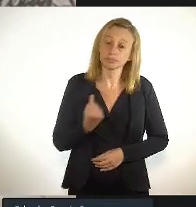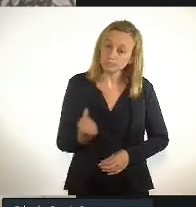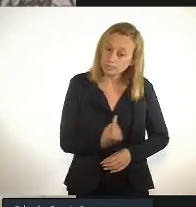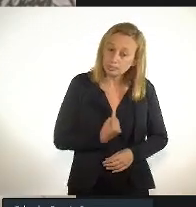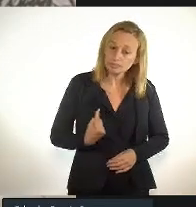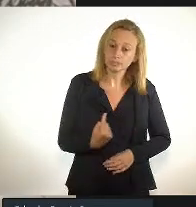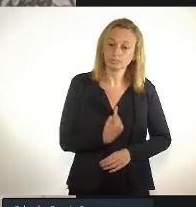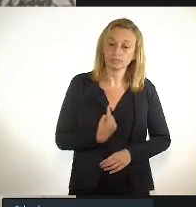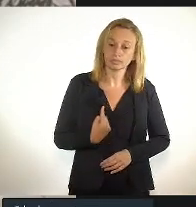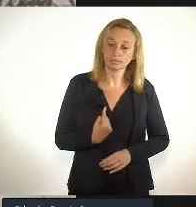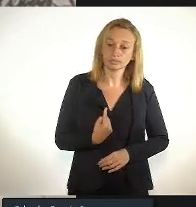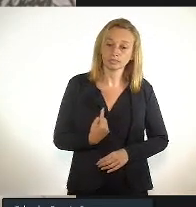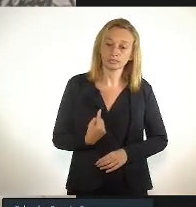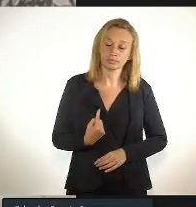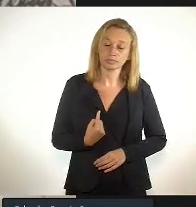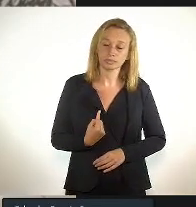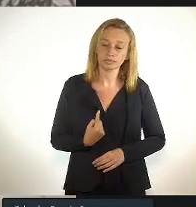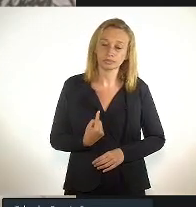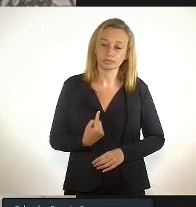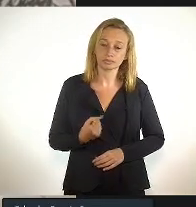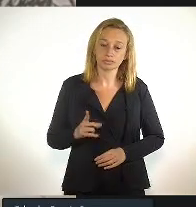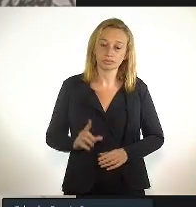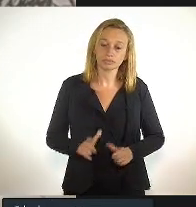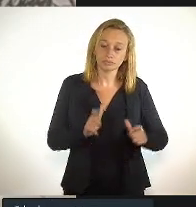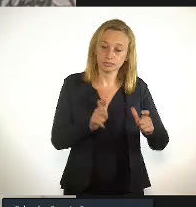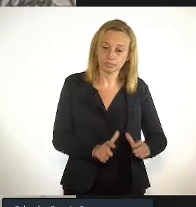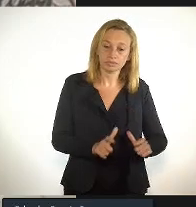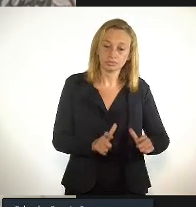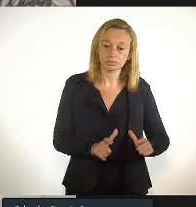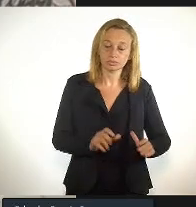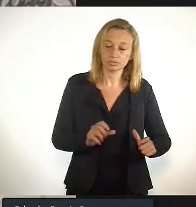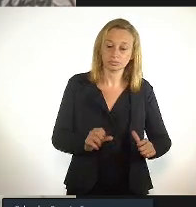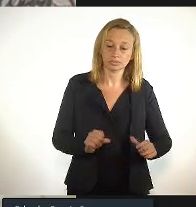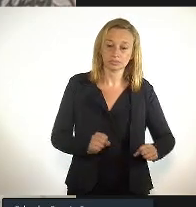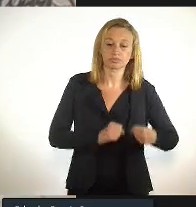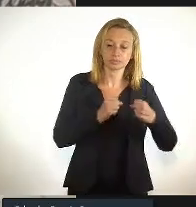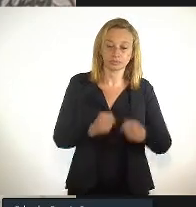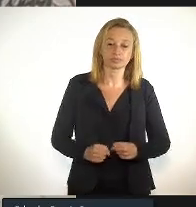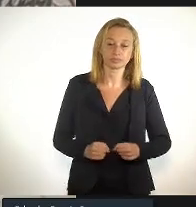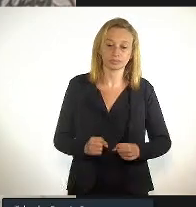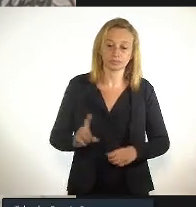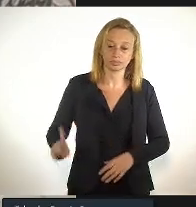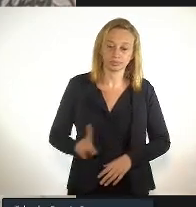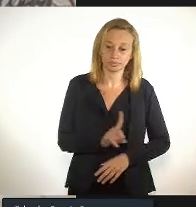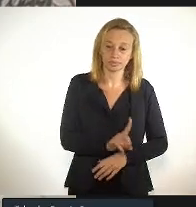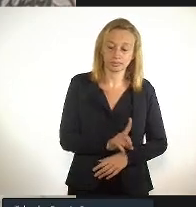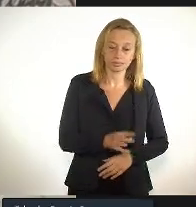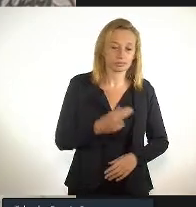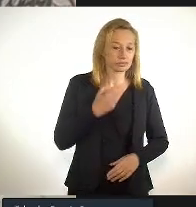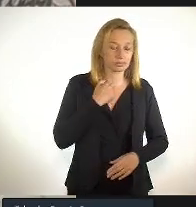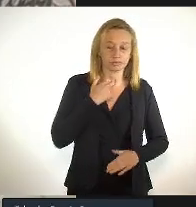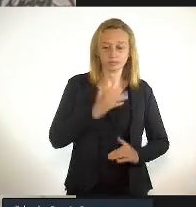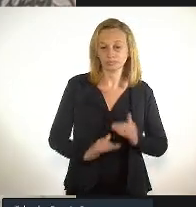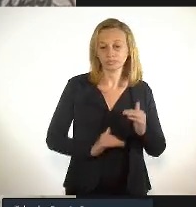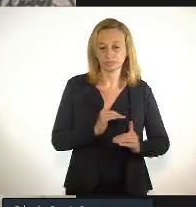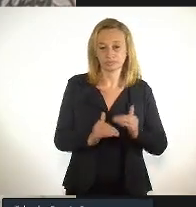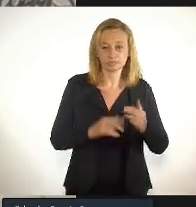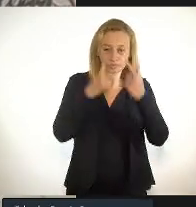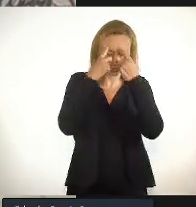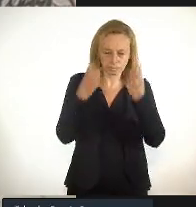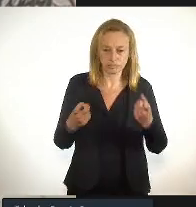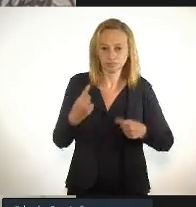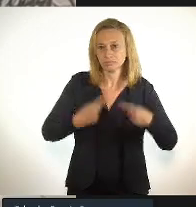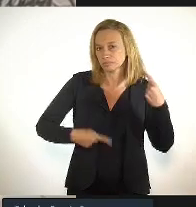nossa ocupação nesses espaços de poder não pode negligenciar processos de violência